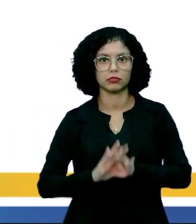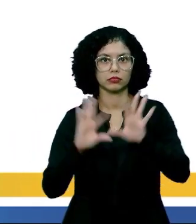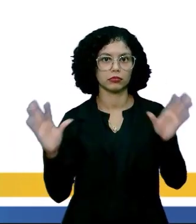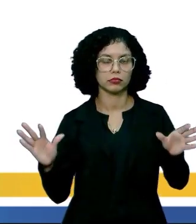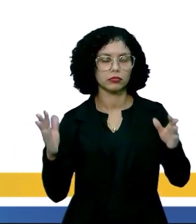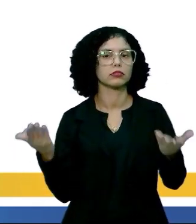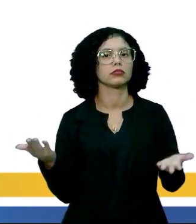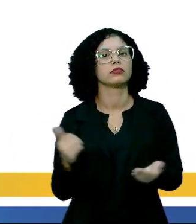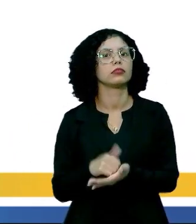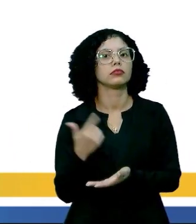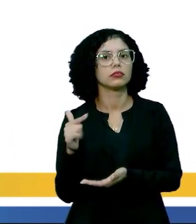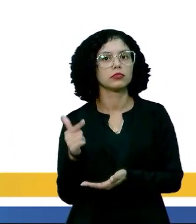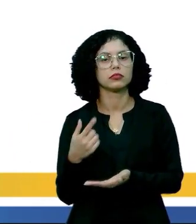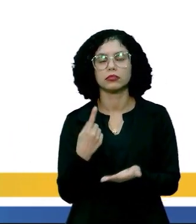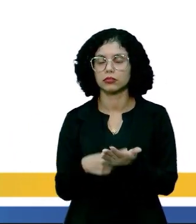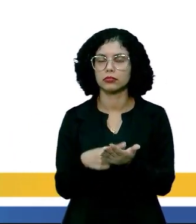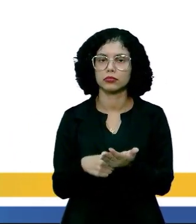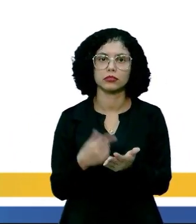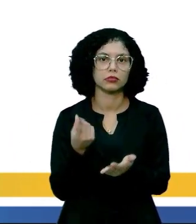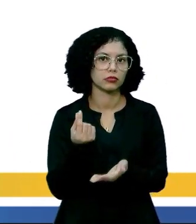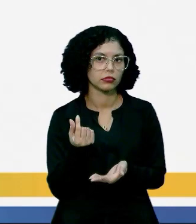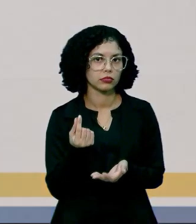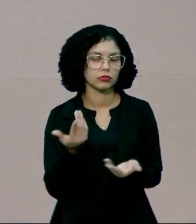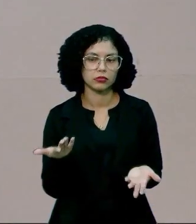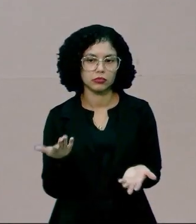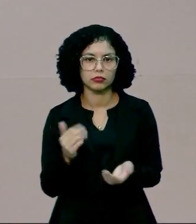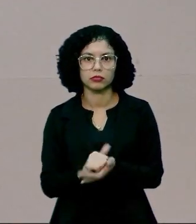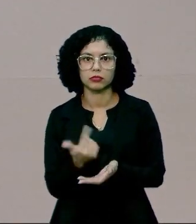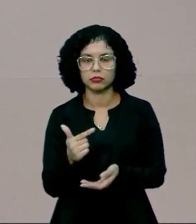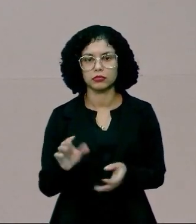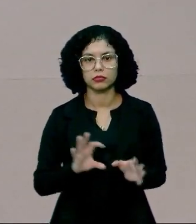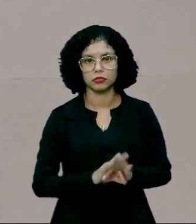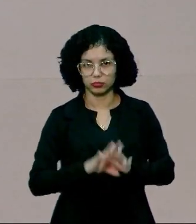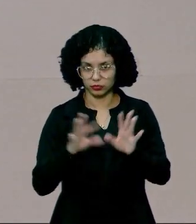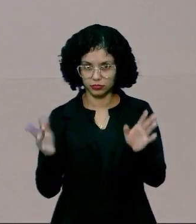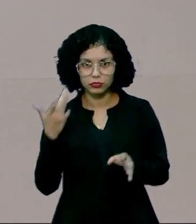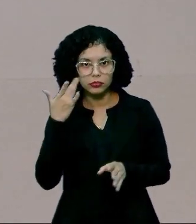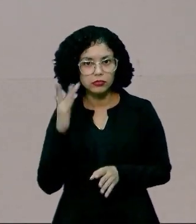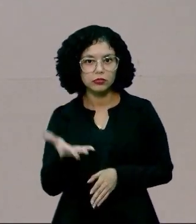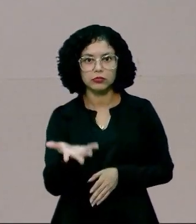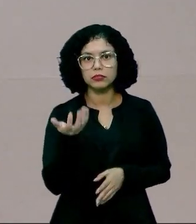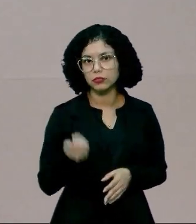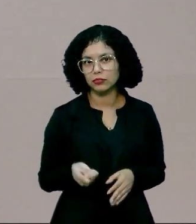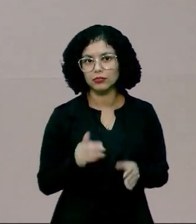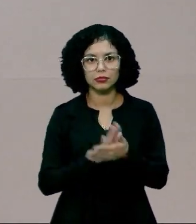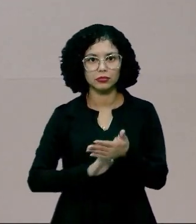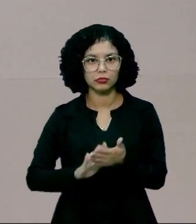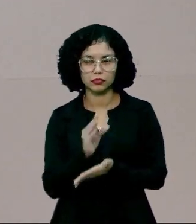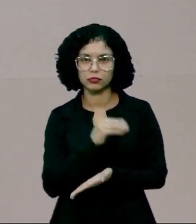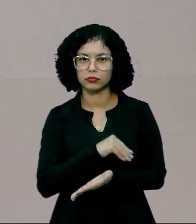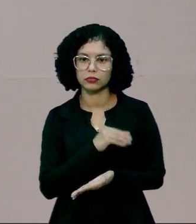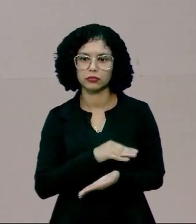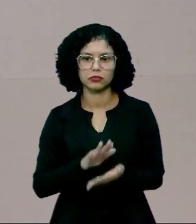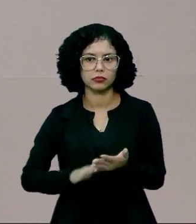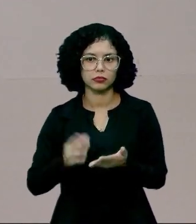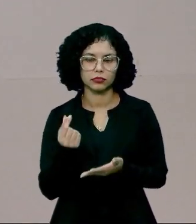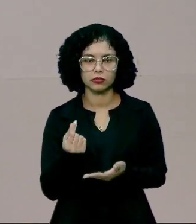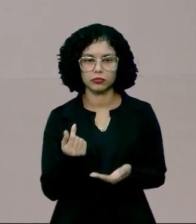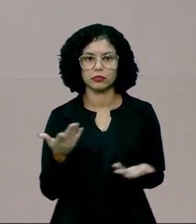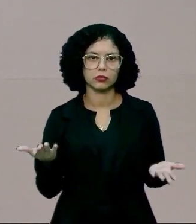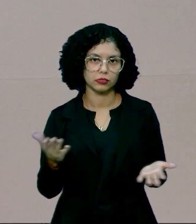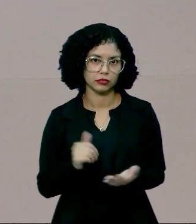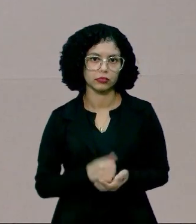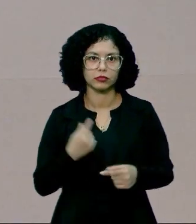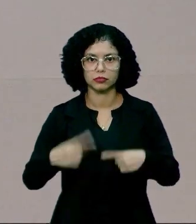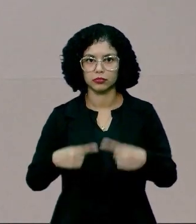libertos, que não tinham condições, não tinham dinheiro, né? Quando eles foram libertos, eles não receberam nenhum tipo de amparo, nenhum tipo de